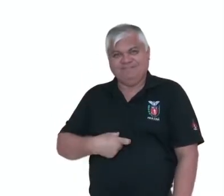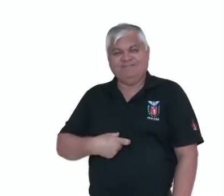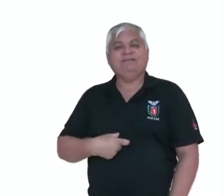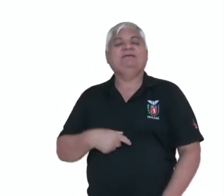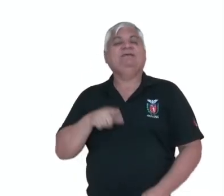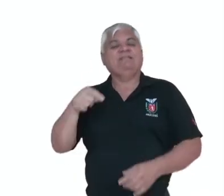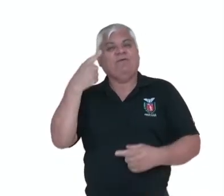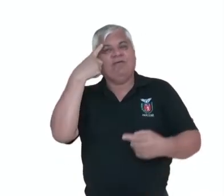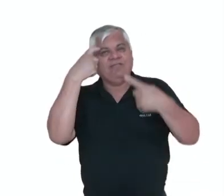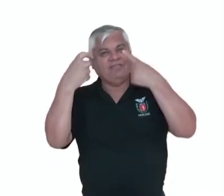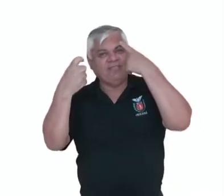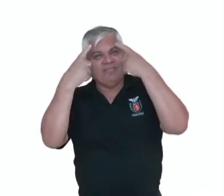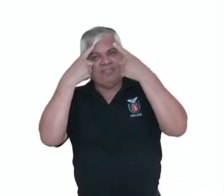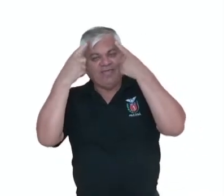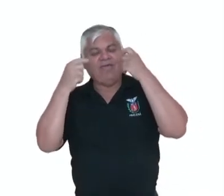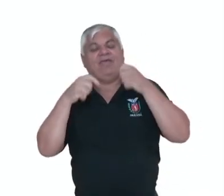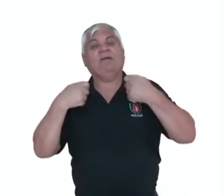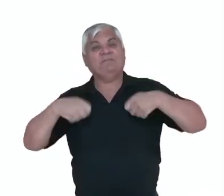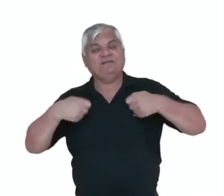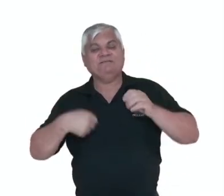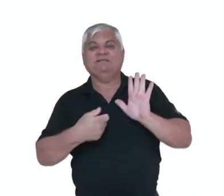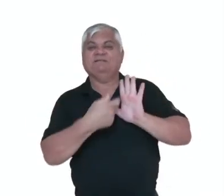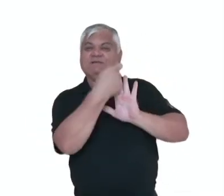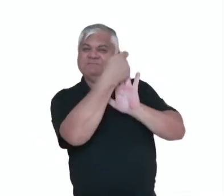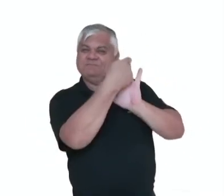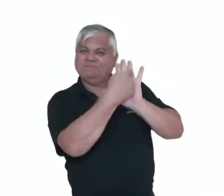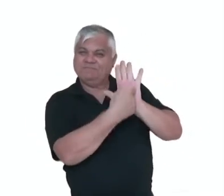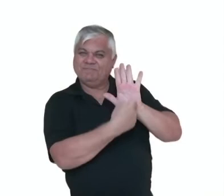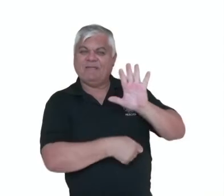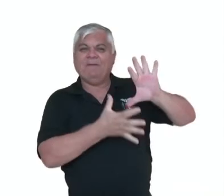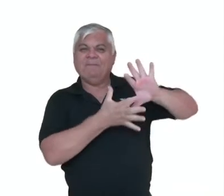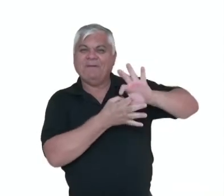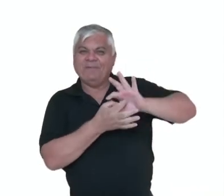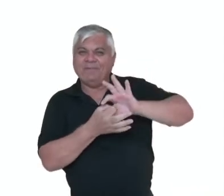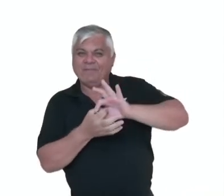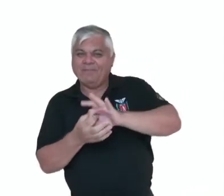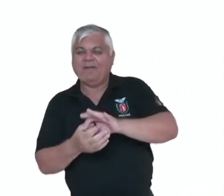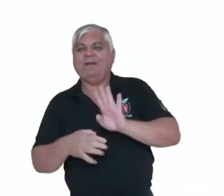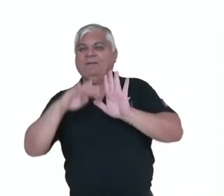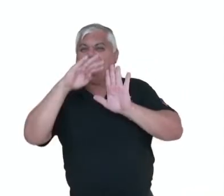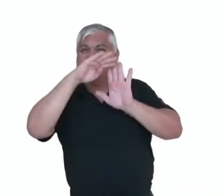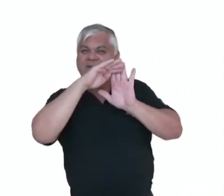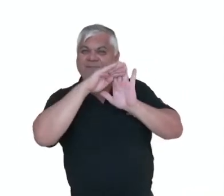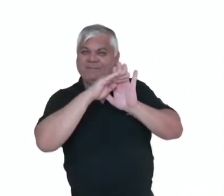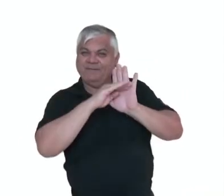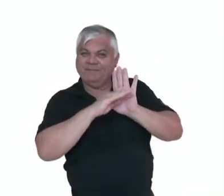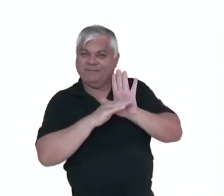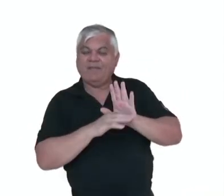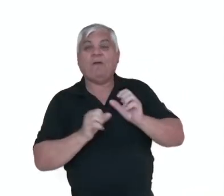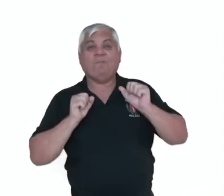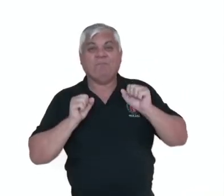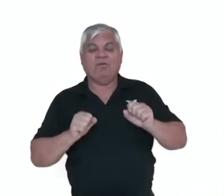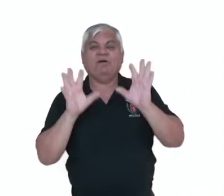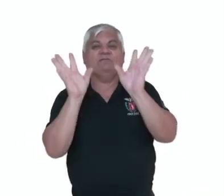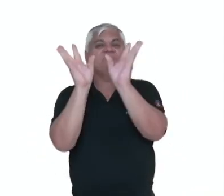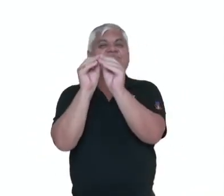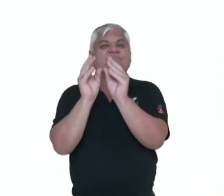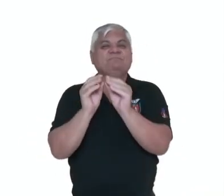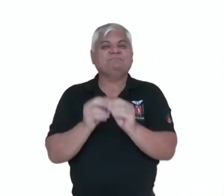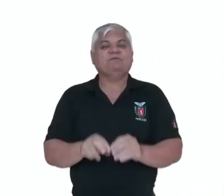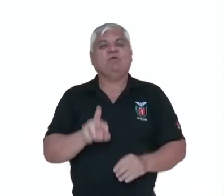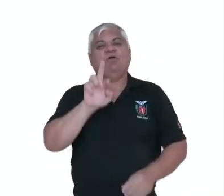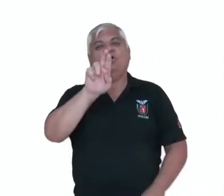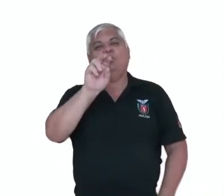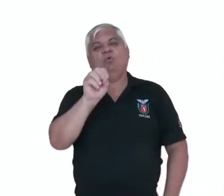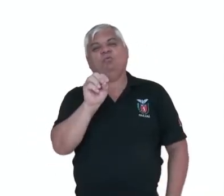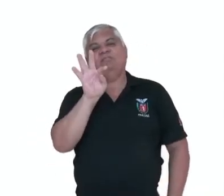elencar ideias que serão imprescindíveis para o enredo. Podem seguir o passo a passo e escrever um breve roteiro para essa